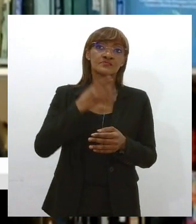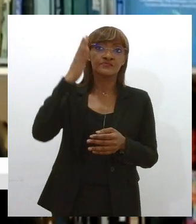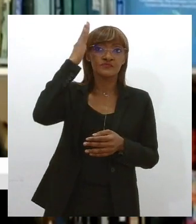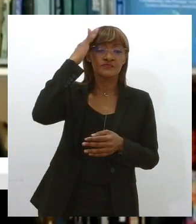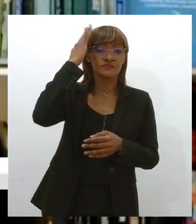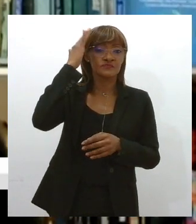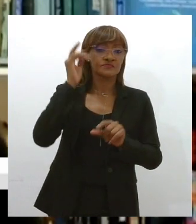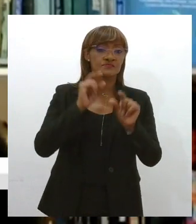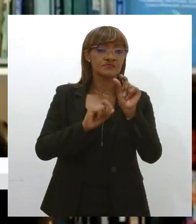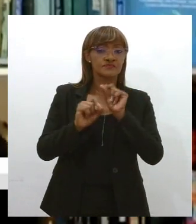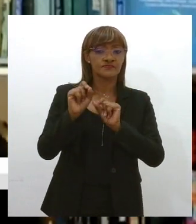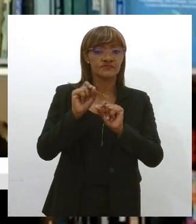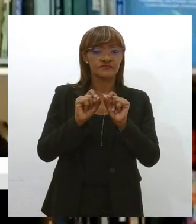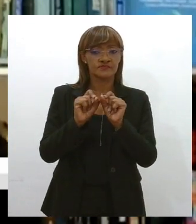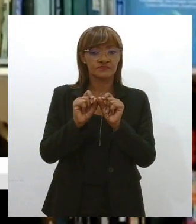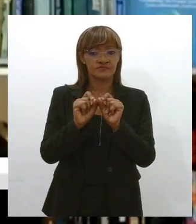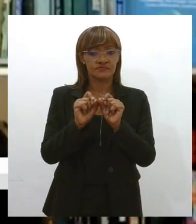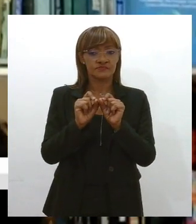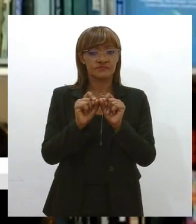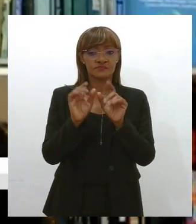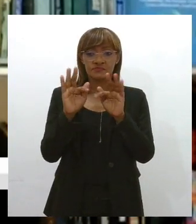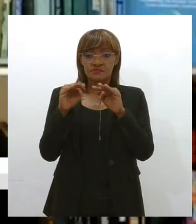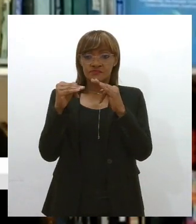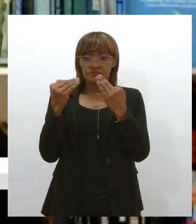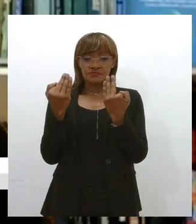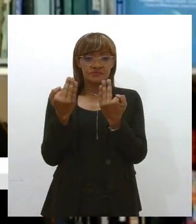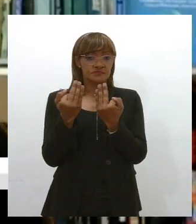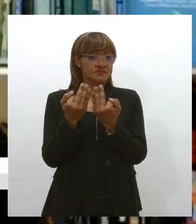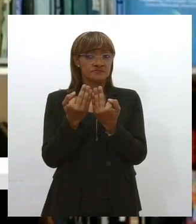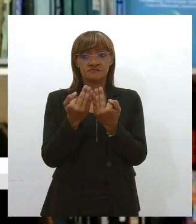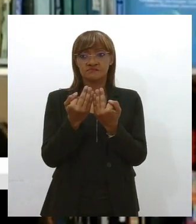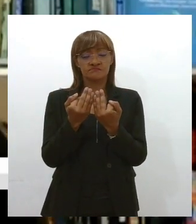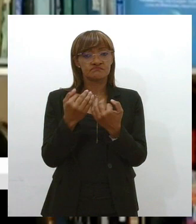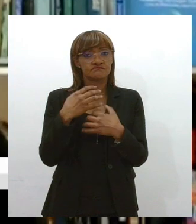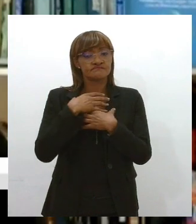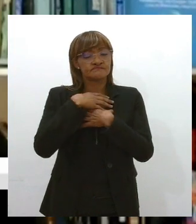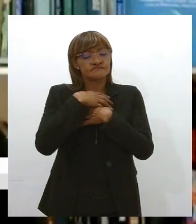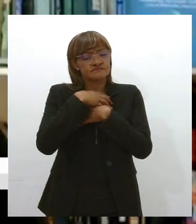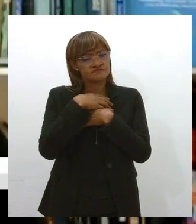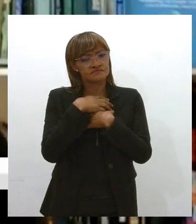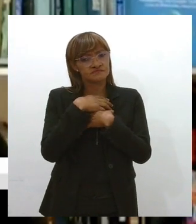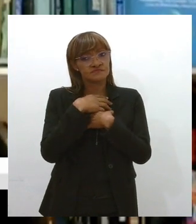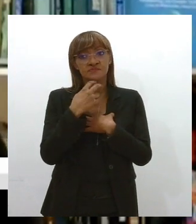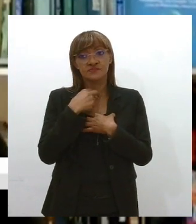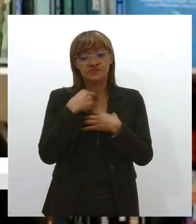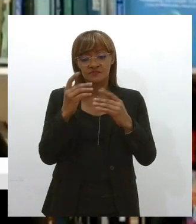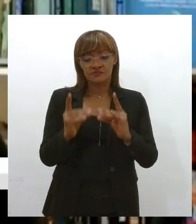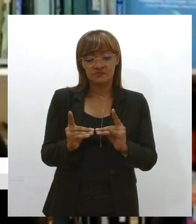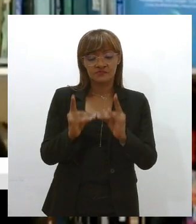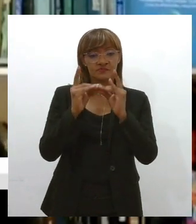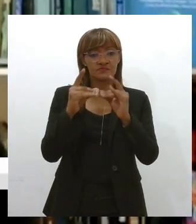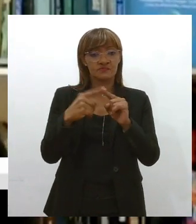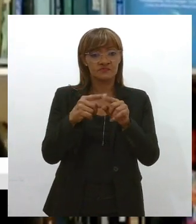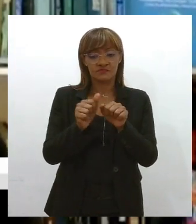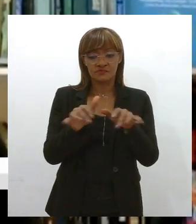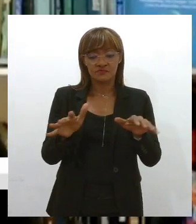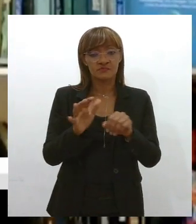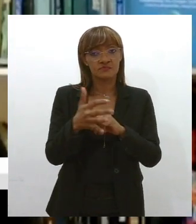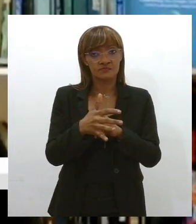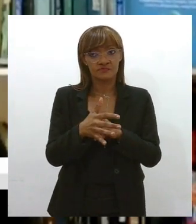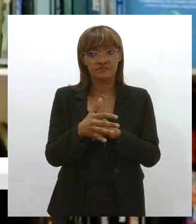respeito de famílias que não puderam velar os seus mortos durante a pandemia, por exemplo, ainda está sendo estudado, porque ainda